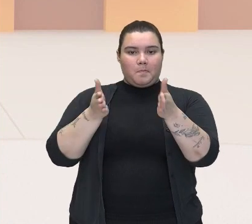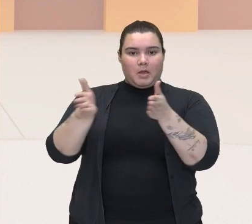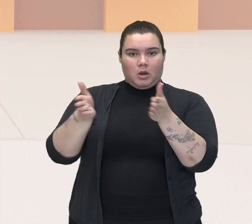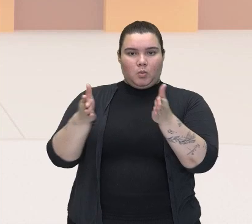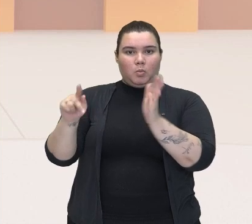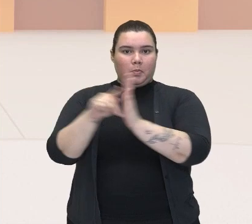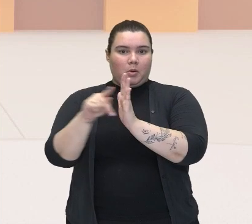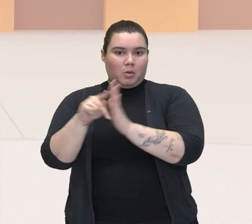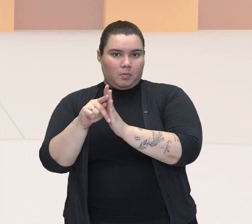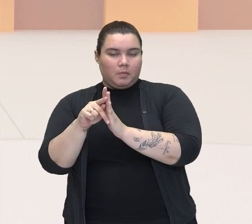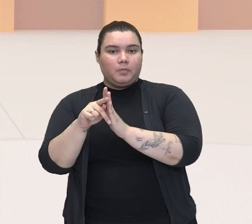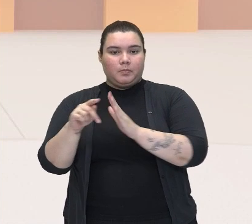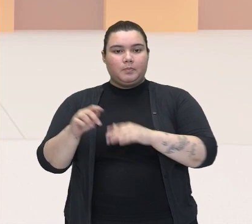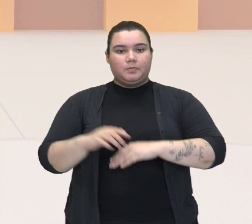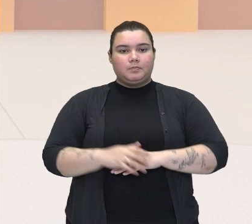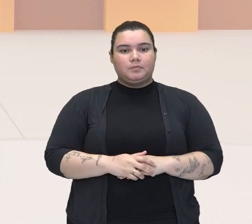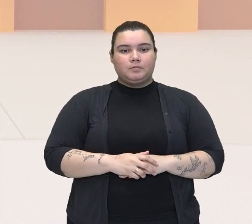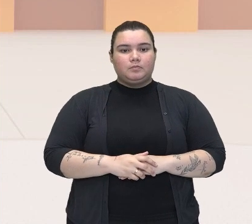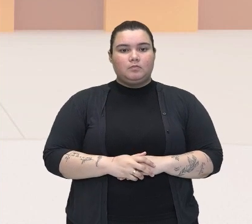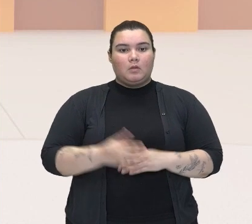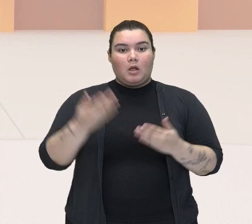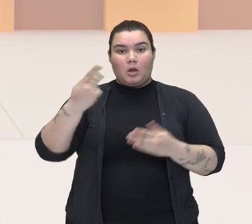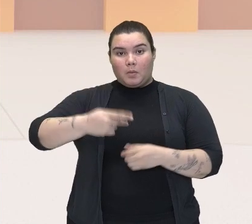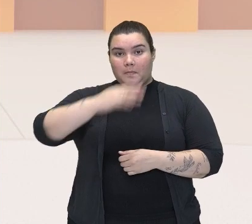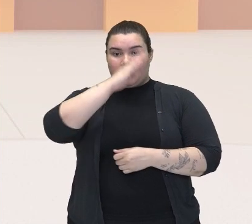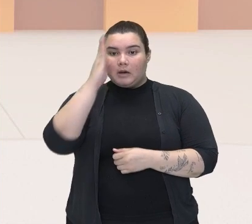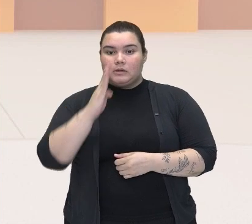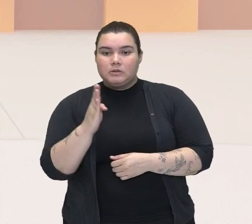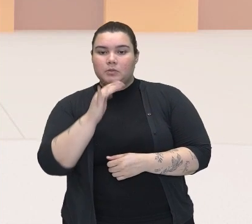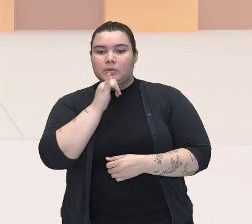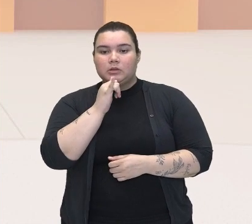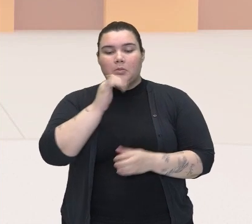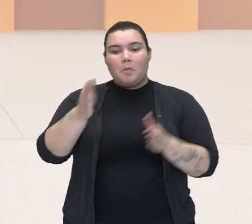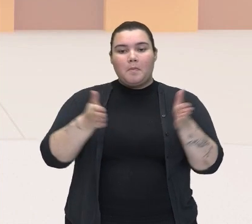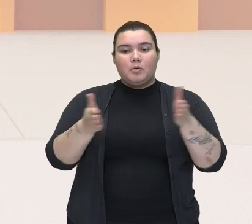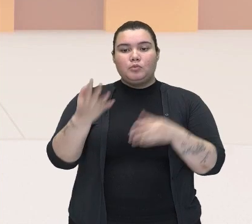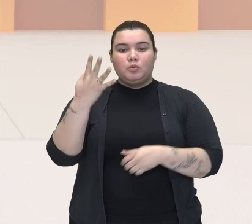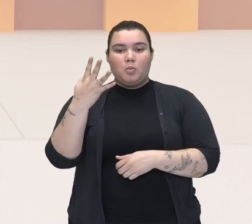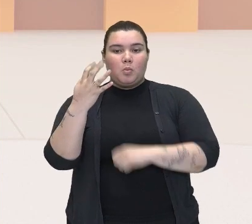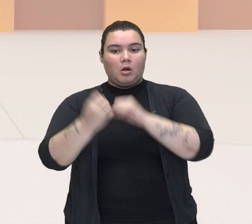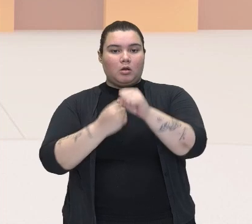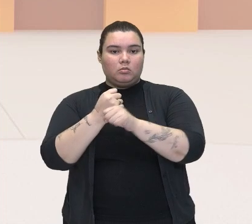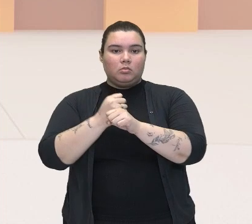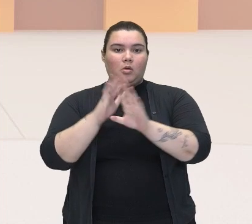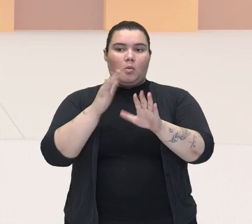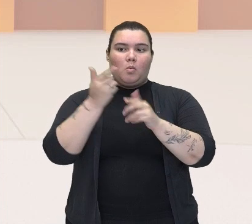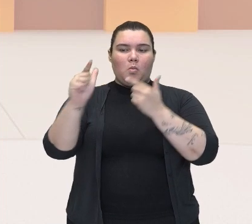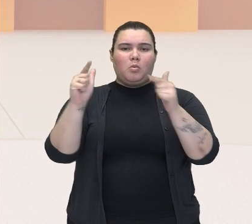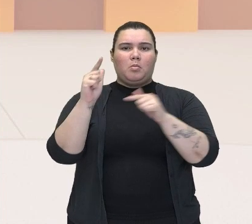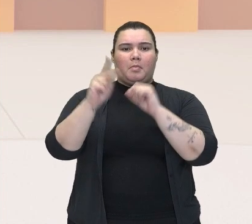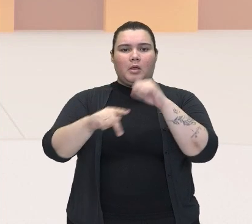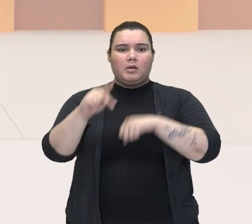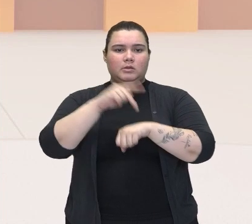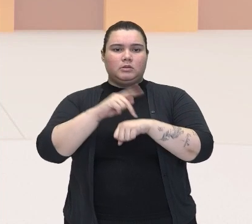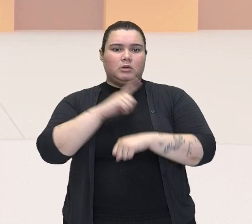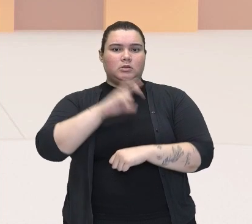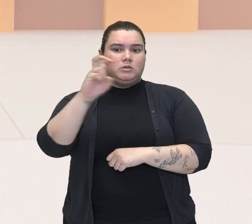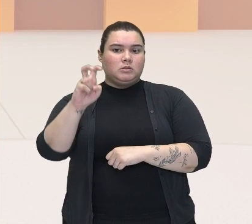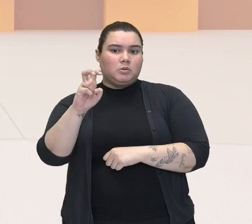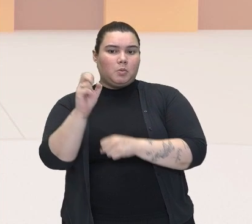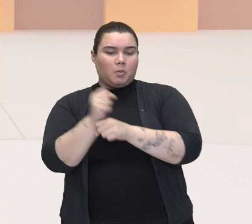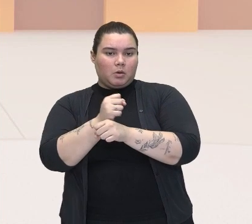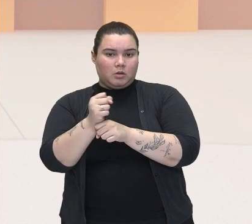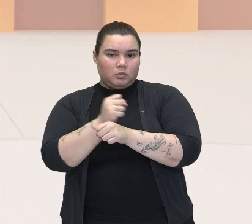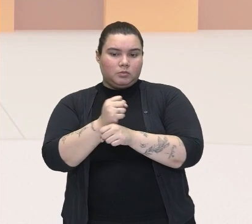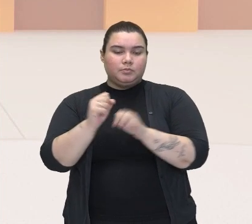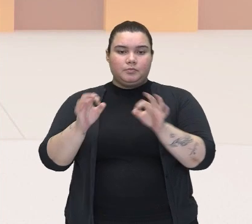para um mandato determinado, que no Brasil são 4 anos. Em outros países são 5, né? Então,